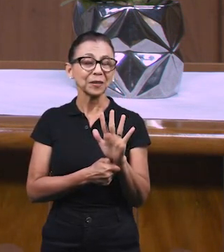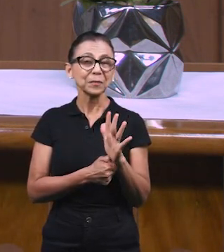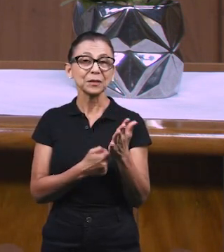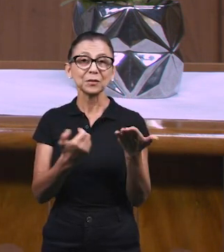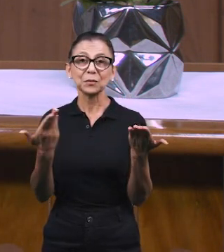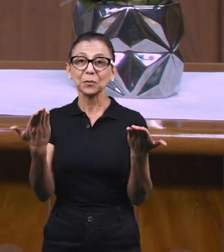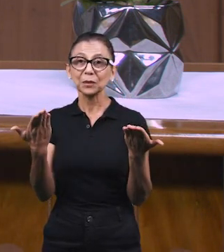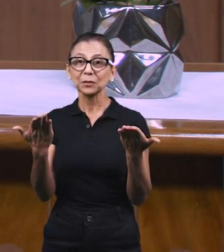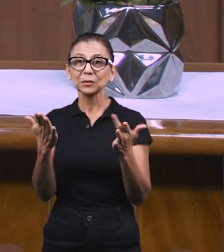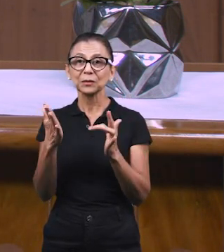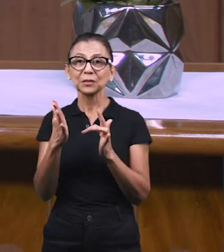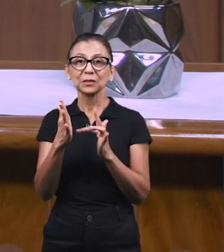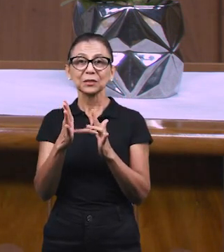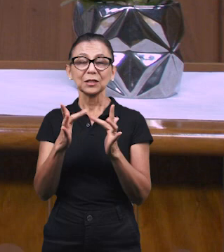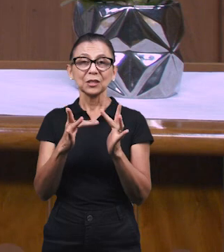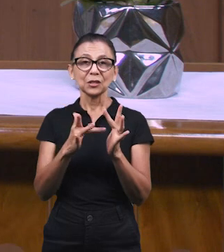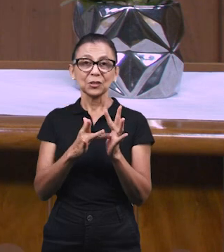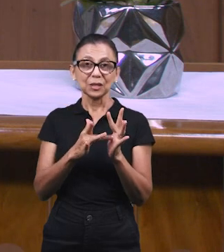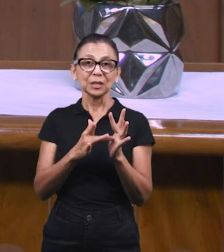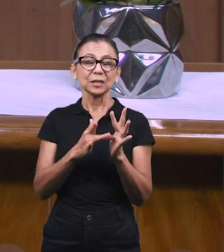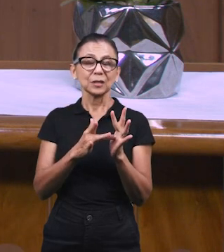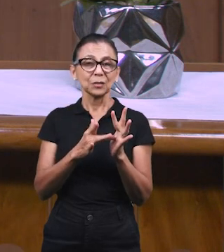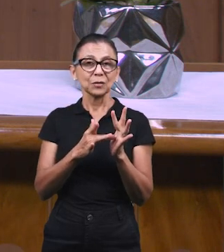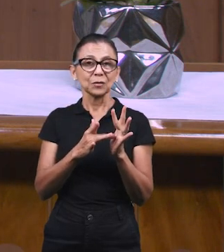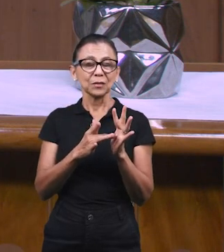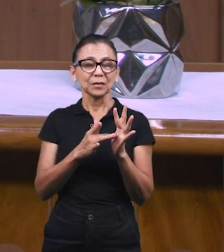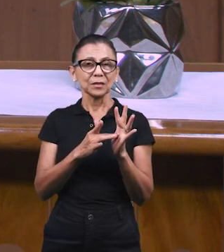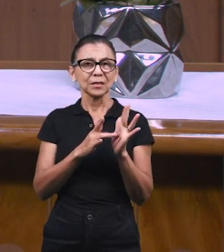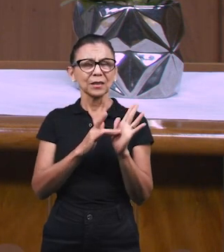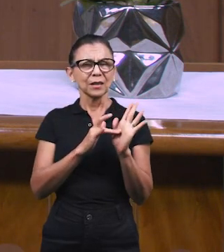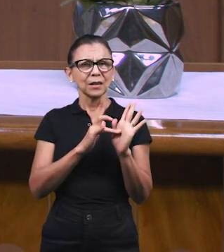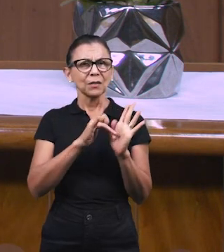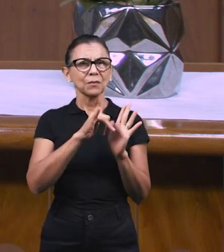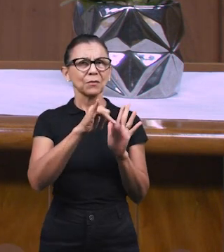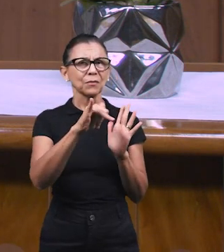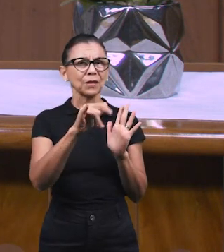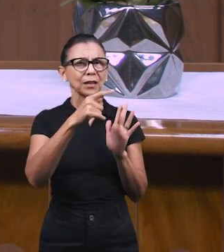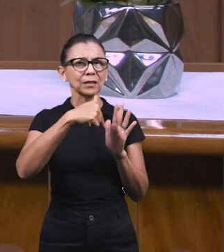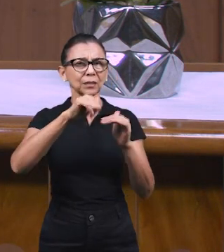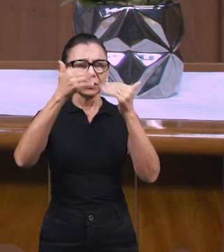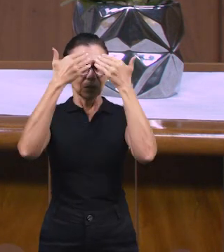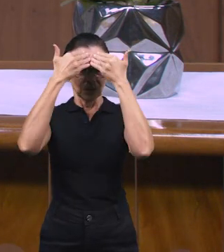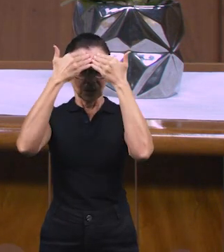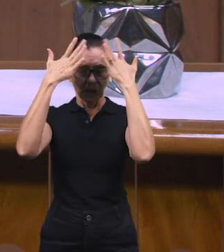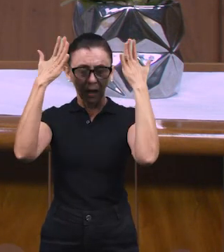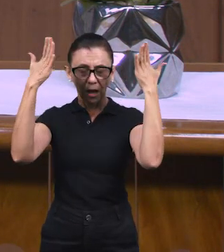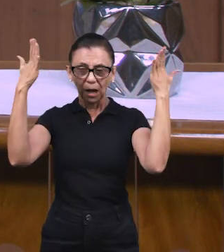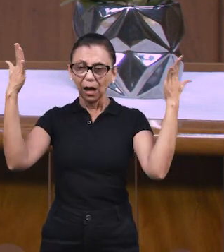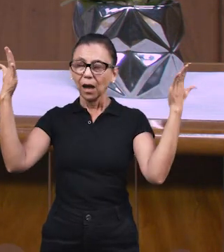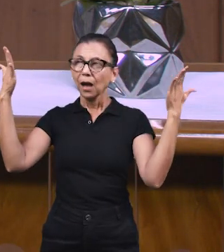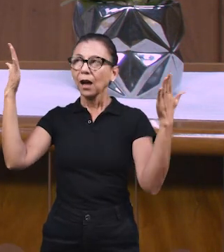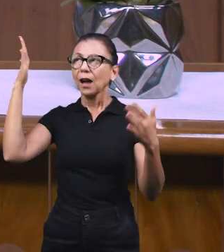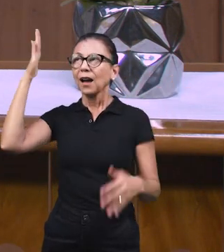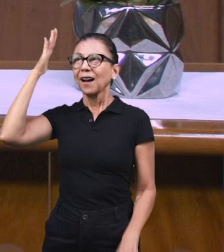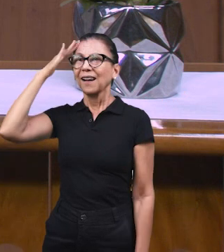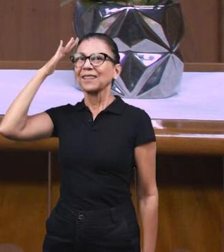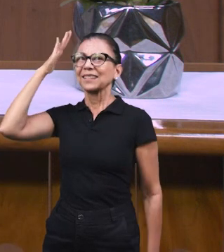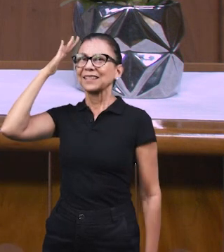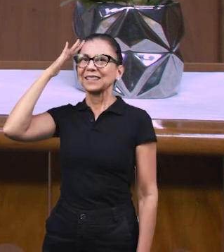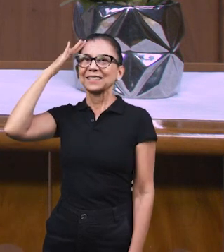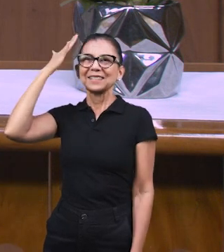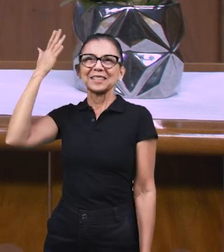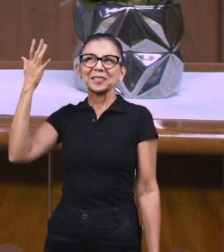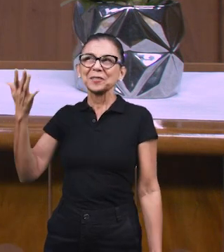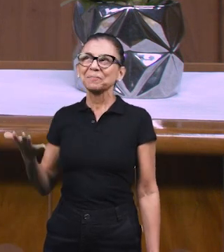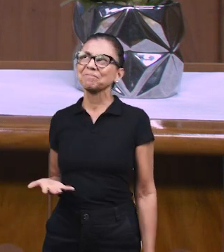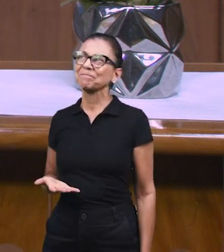as Escrituras que ele abre também o nosso entendimento. E nós vamos entender, alcançar aquilo que é